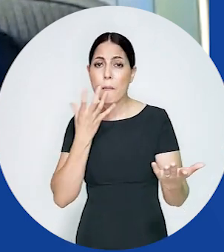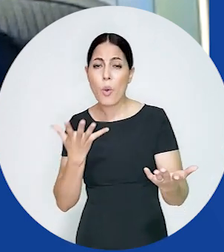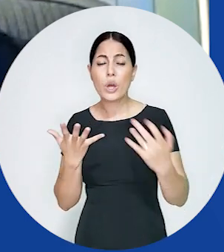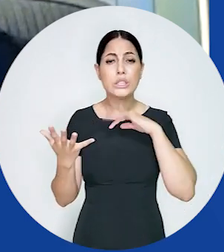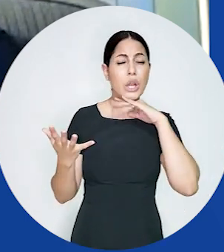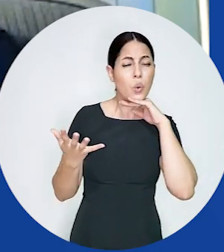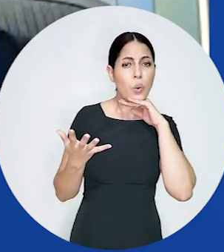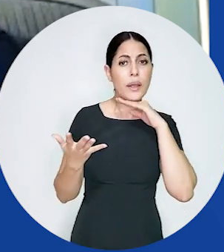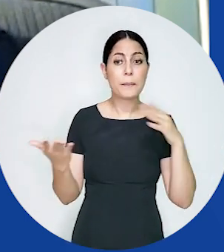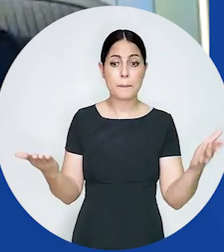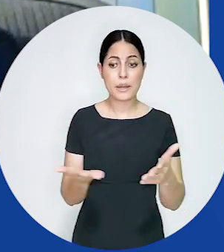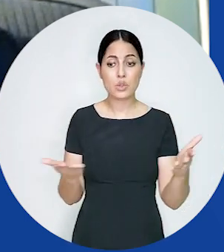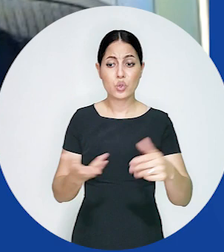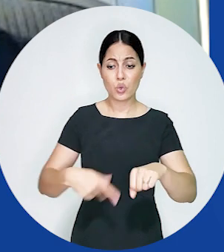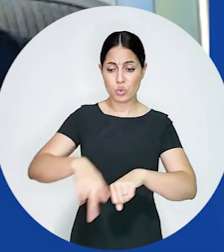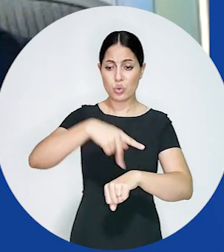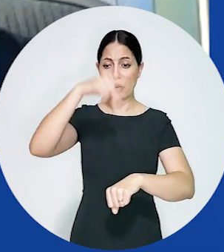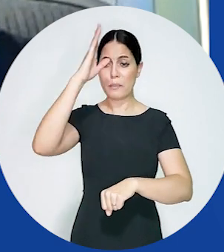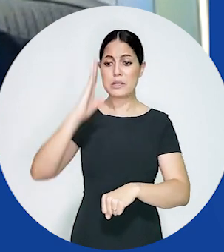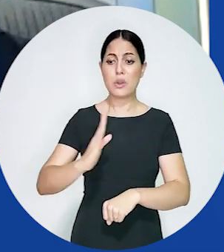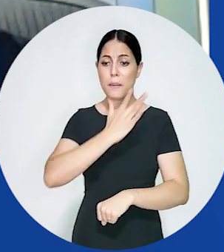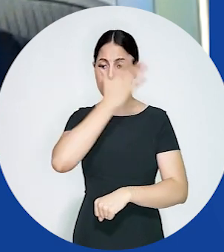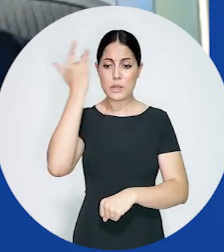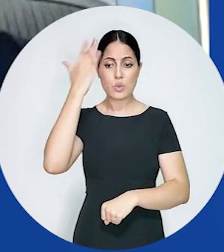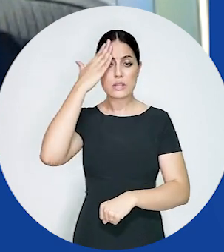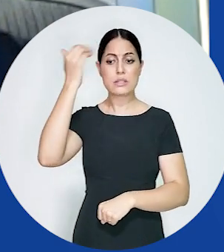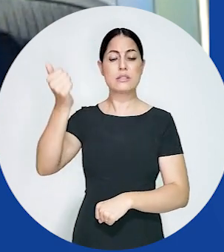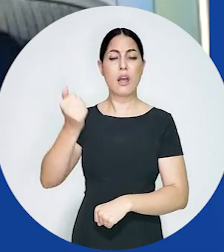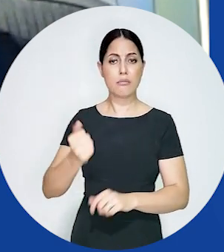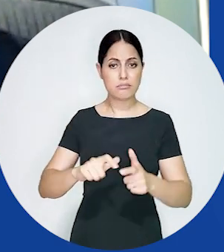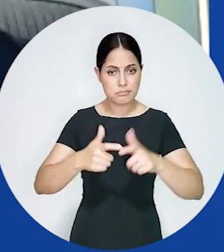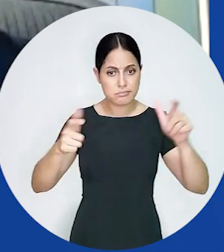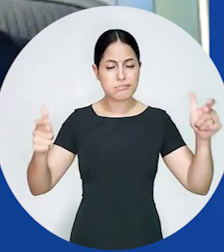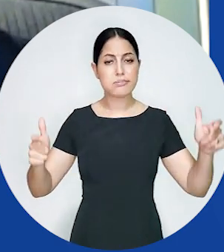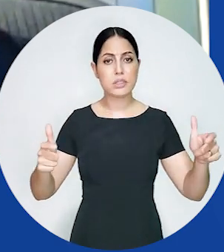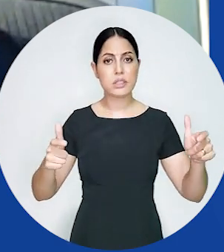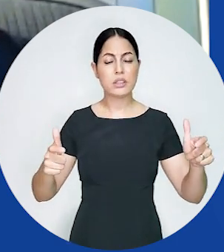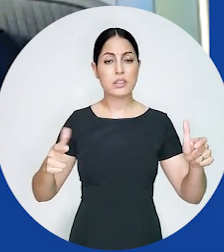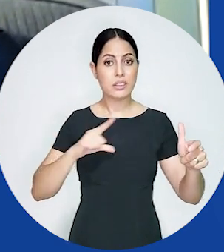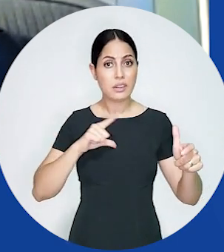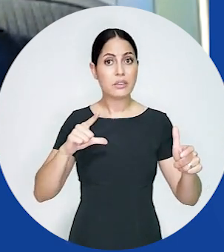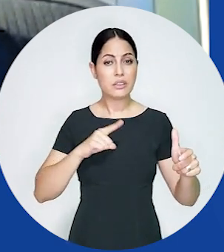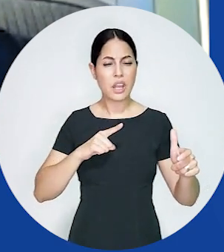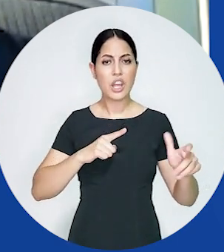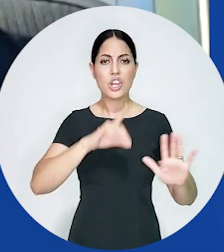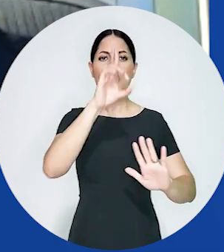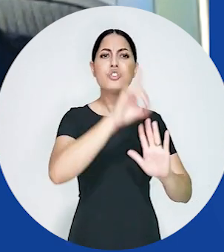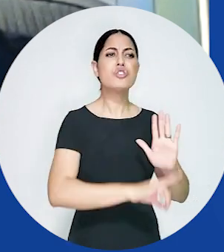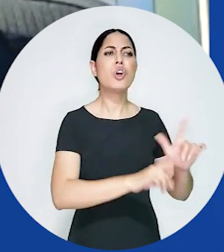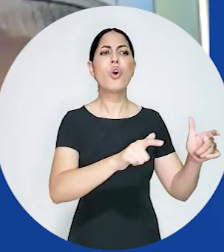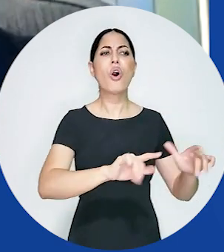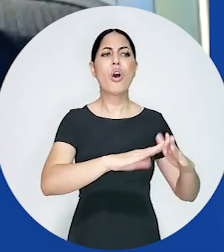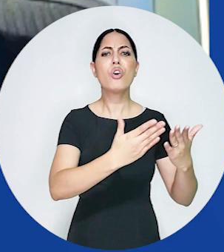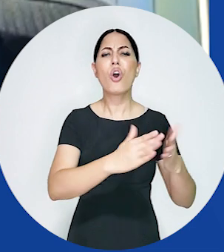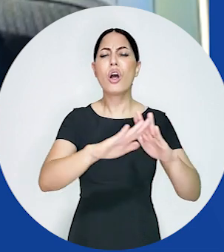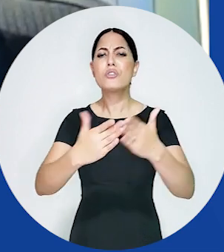são ruins. Mas melhorou. Na média, melhorou muito. Tem mais gente que sabe. Né? Pega direito. Tem escola de direito por todo lado.